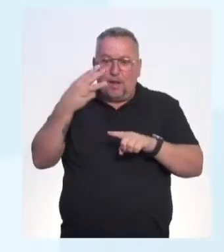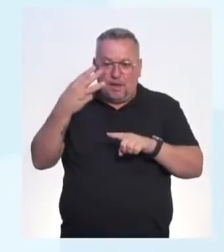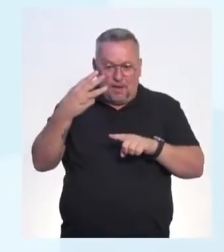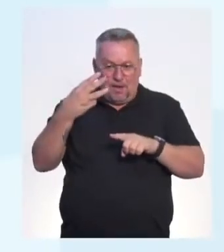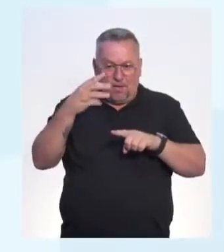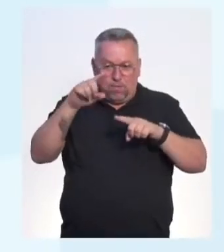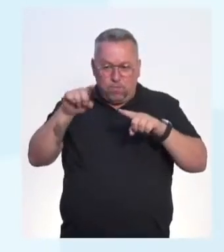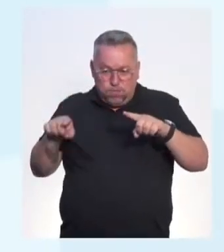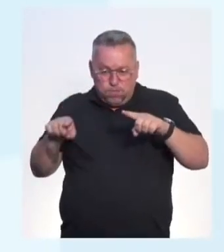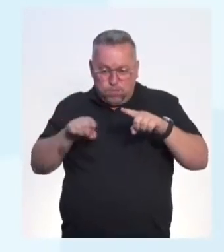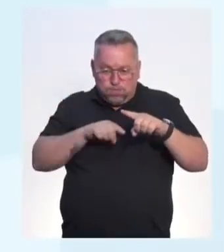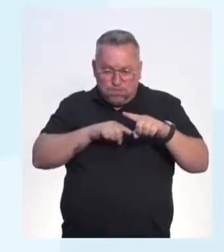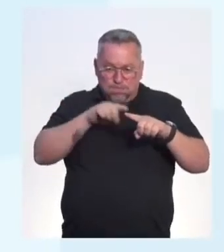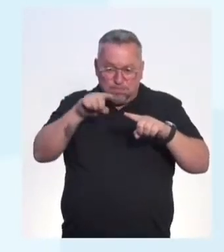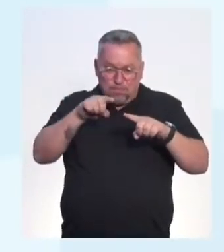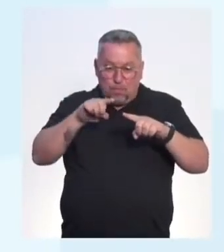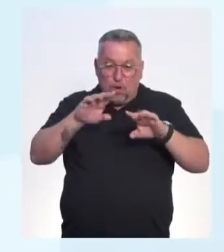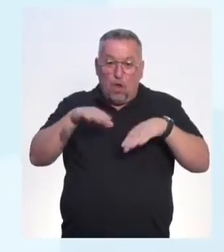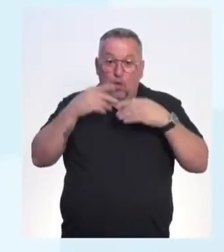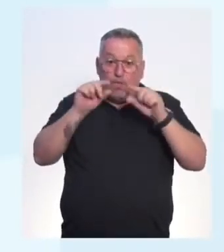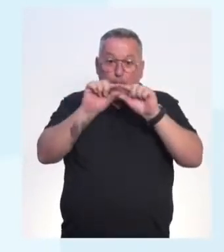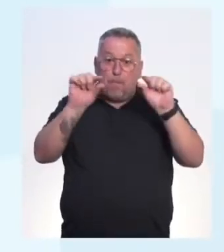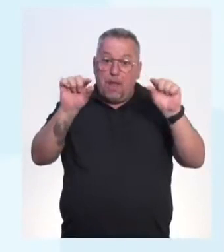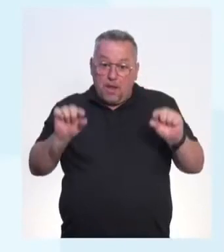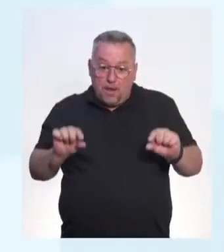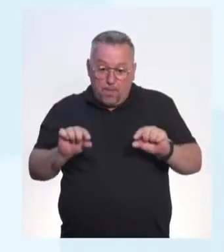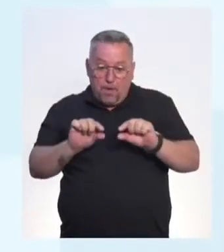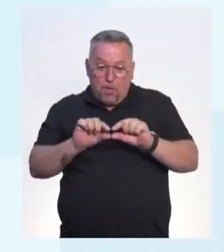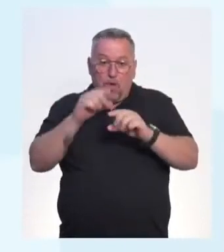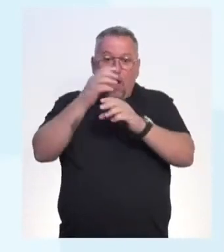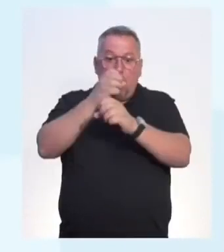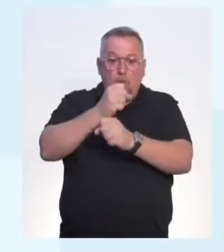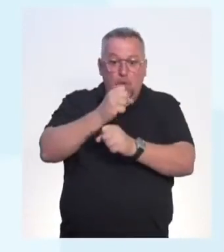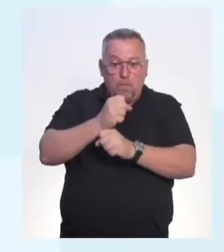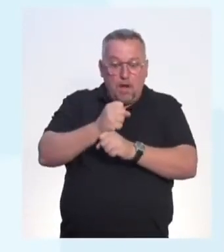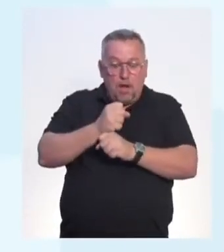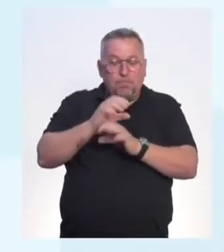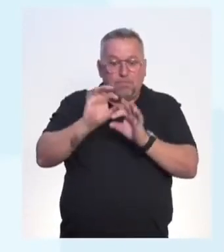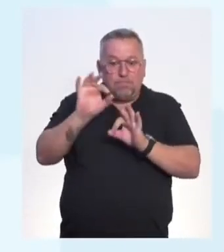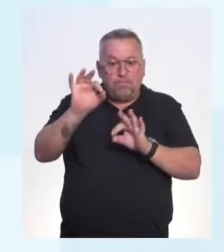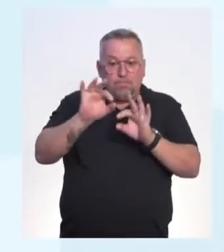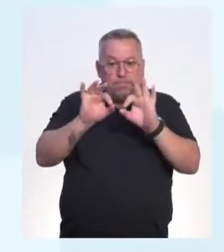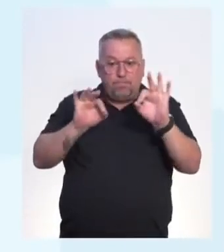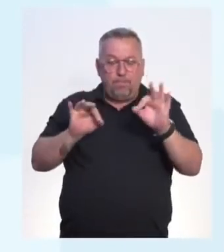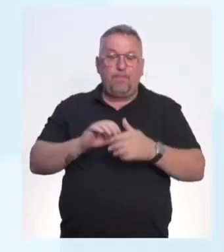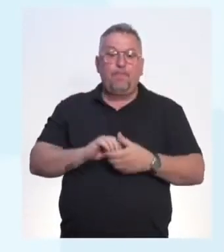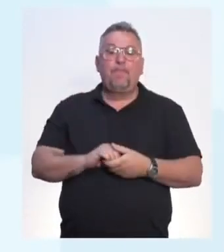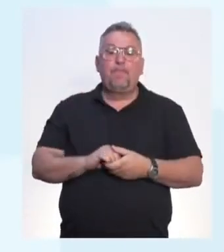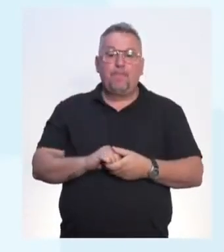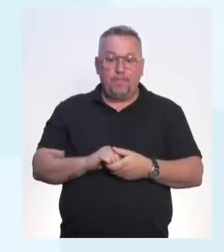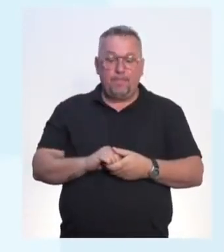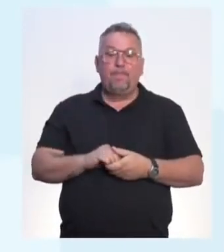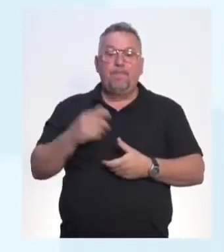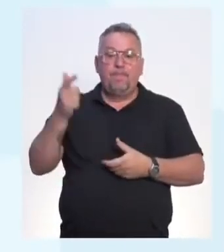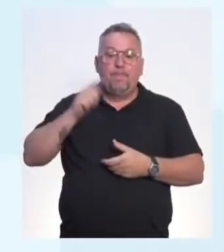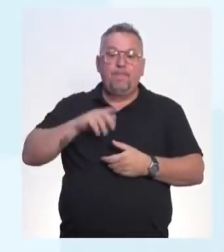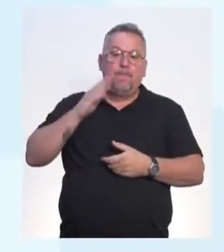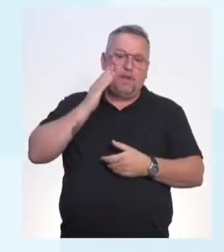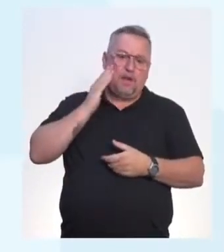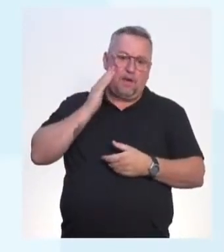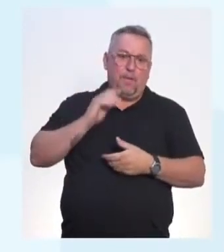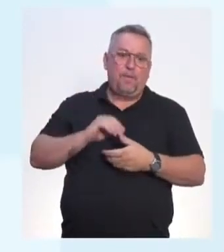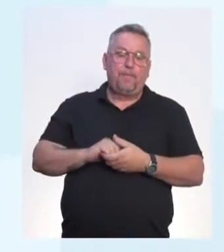lados retos. Então, quando a gente fala em perímetro, a gente vai somar a medida desses 3 lados. Então, vamos entender a